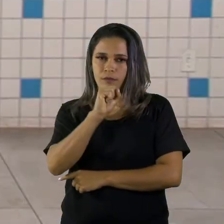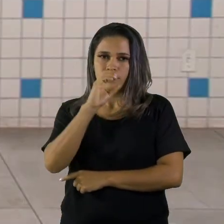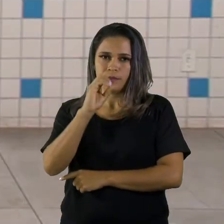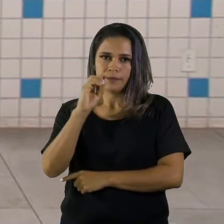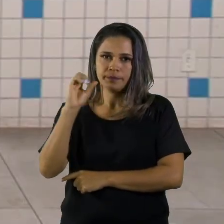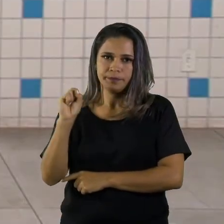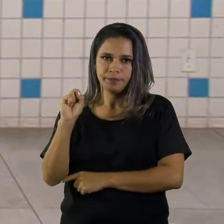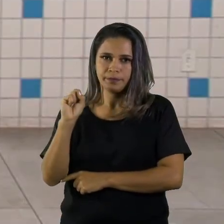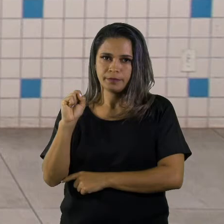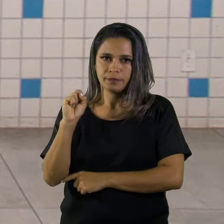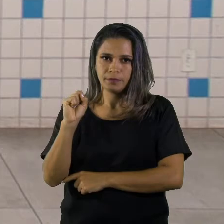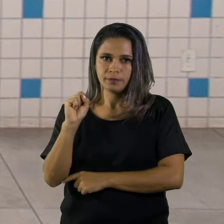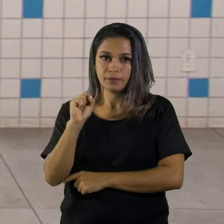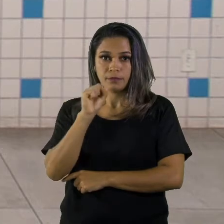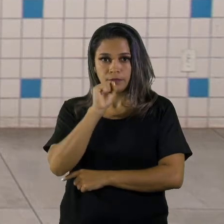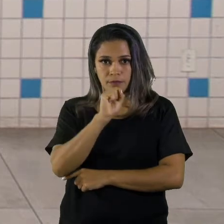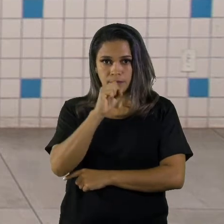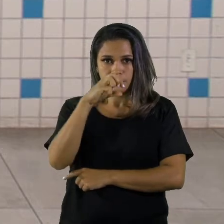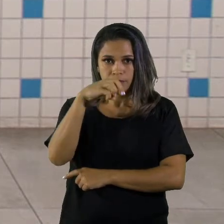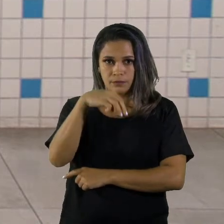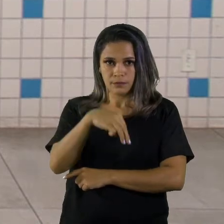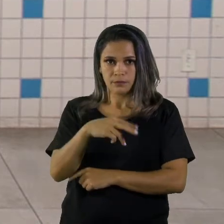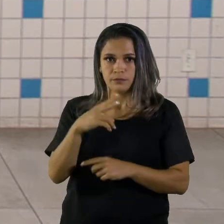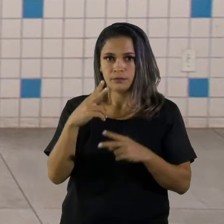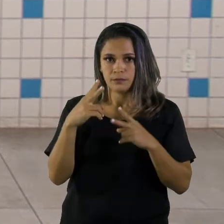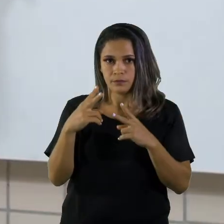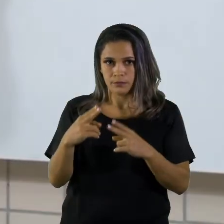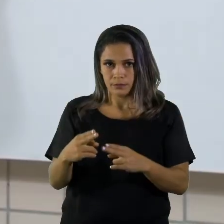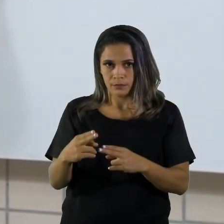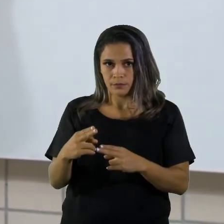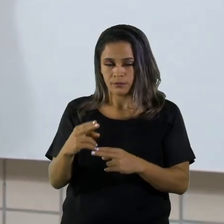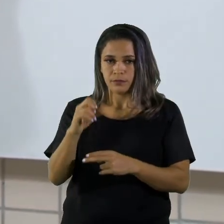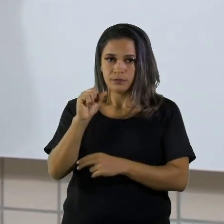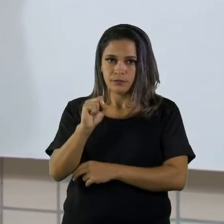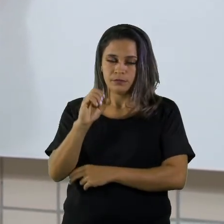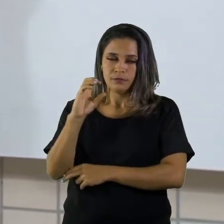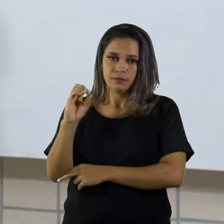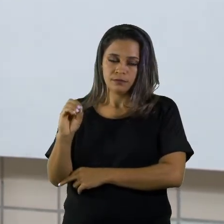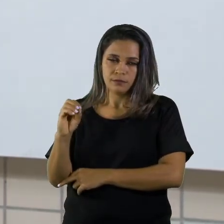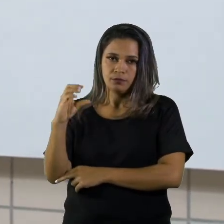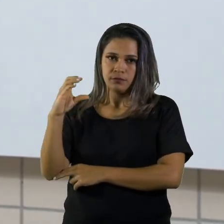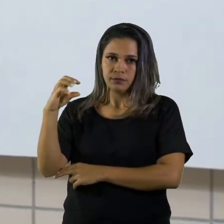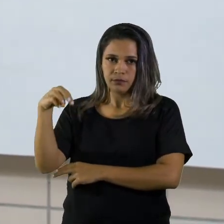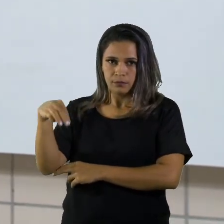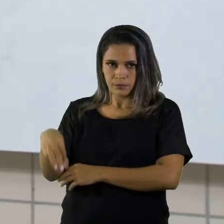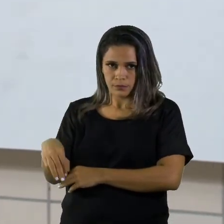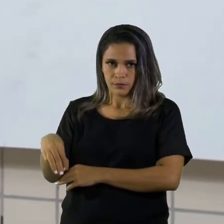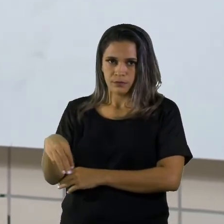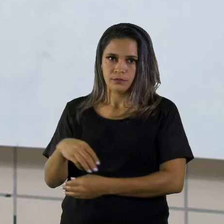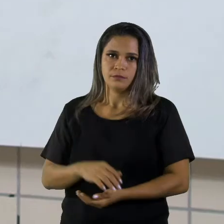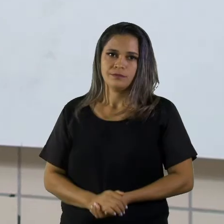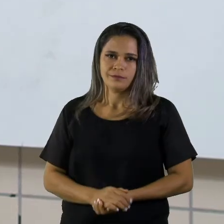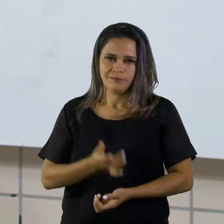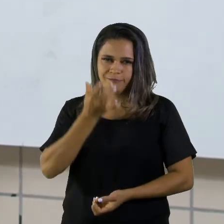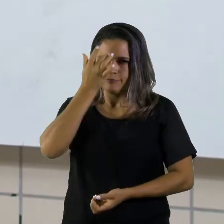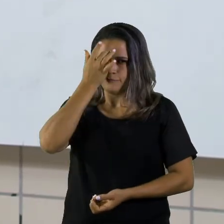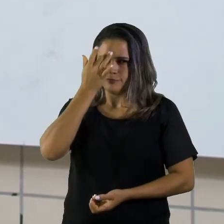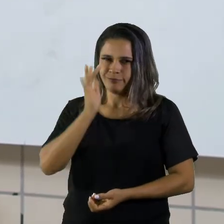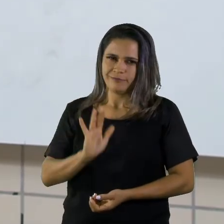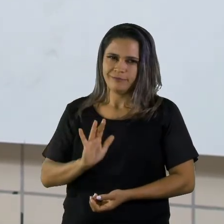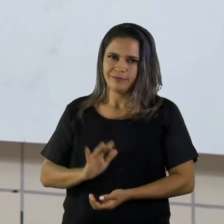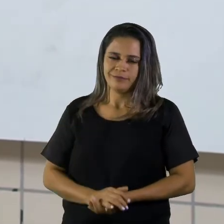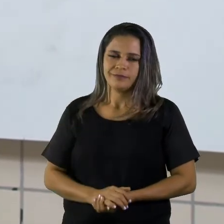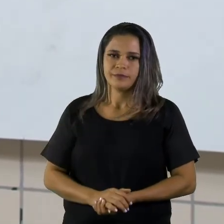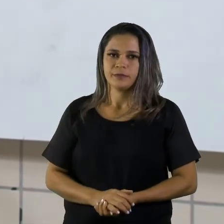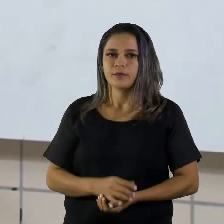800. 8 metros é a mesma coisa que 800 centímetros. Essa é fácil, né? Vamos